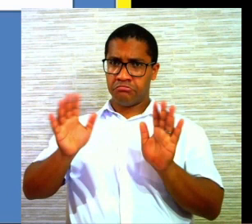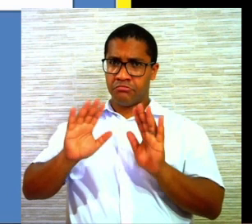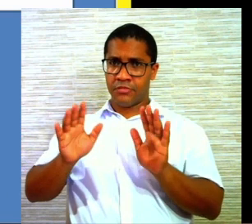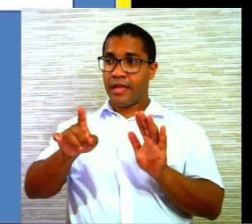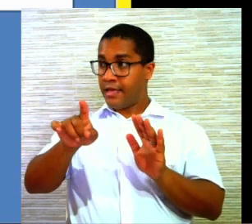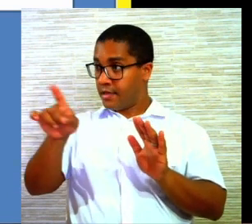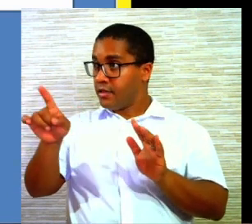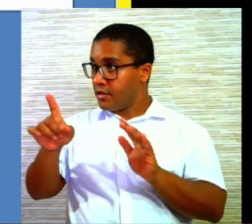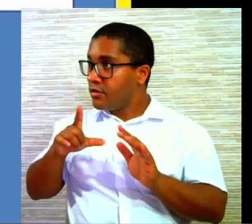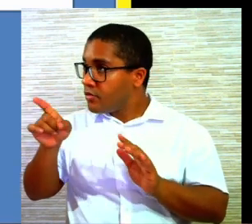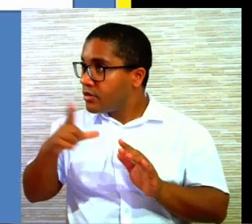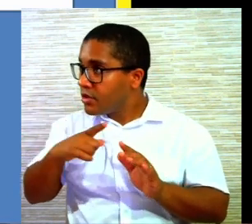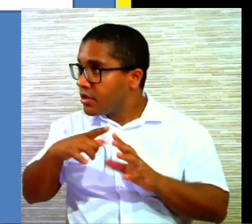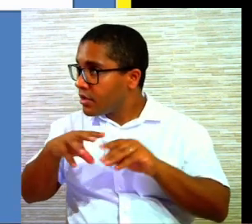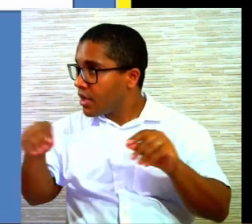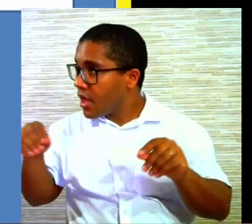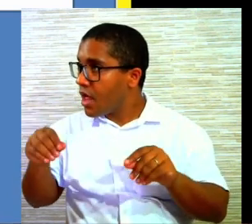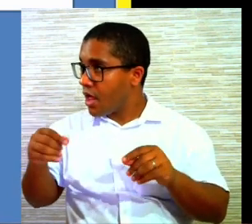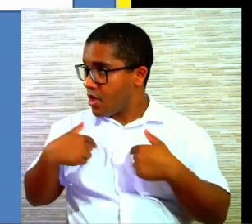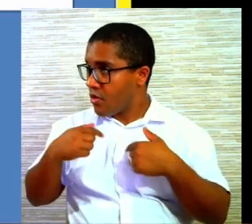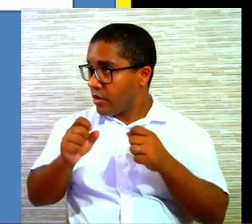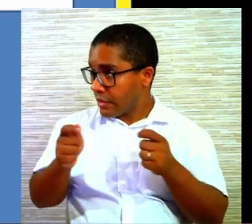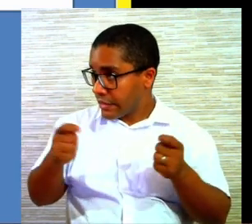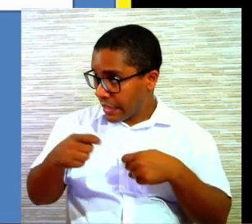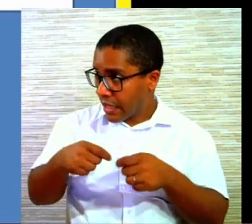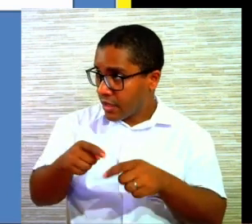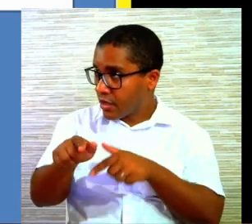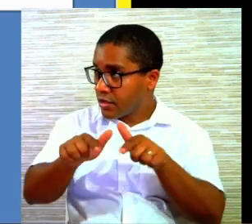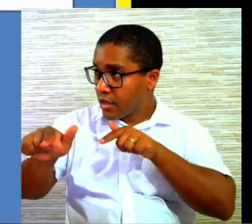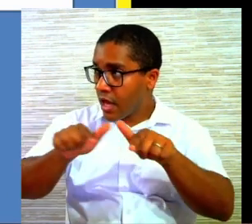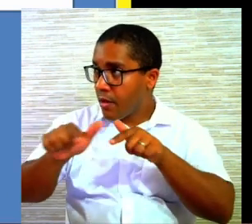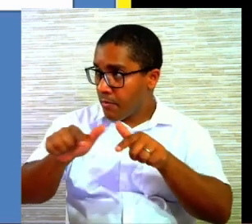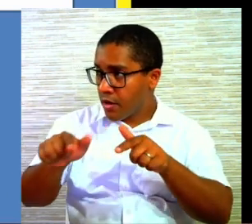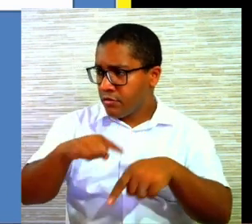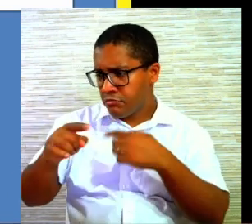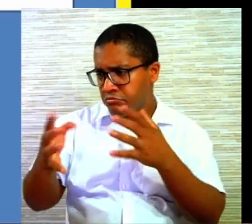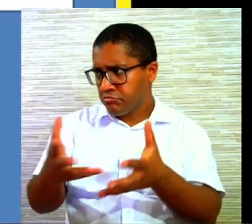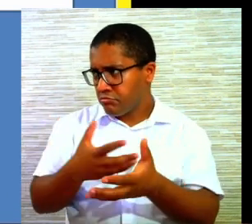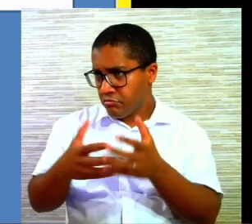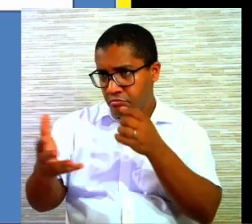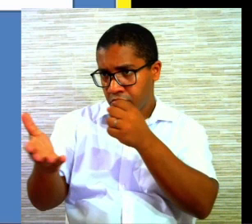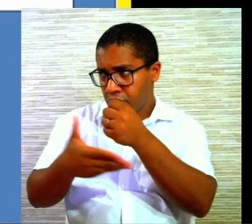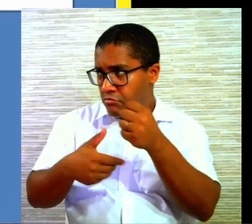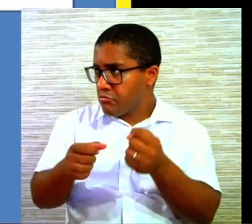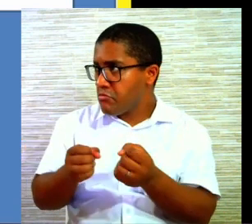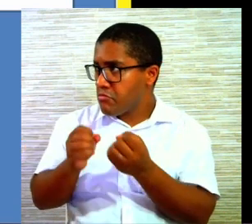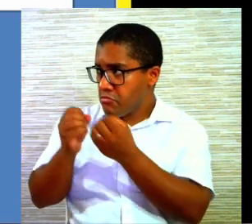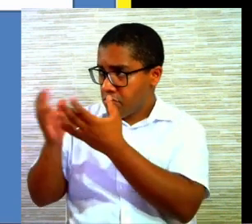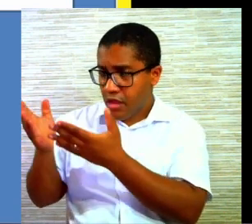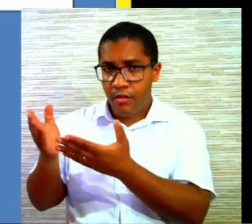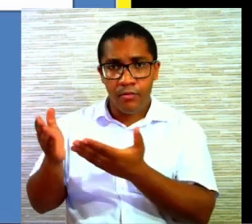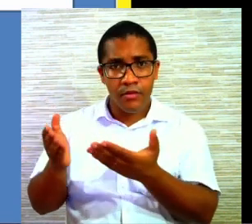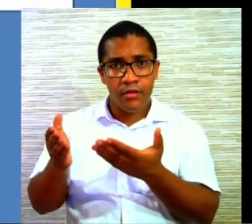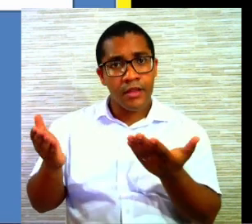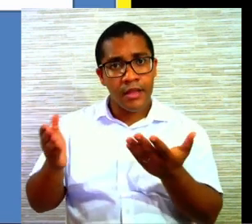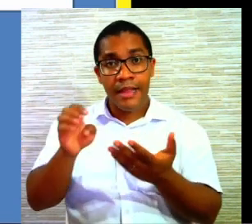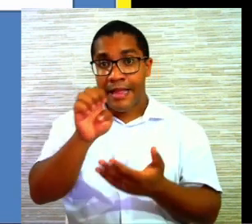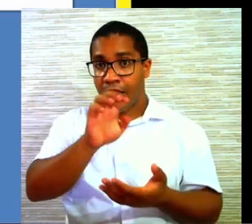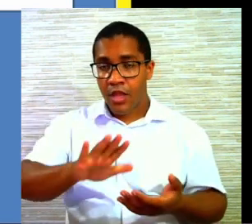possuíam terra entre os séculos V e século X. Em grande parte da Europa, né, ocidental,